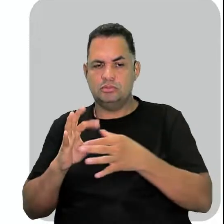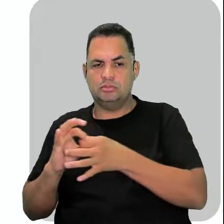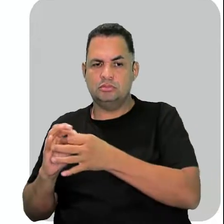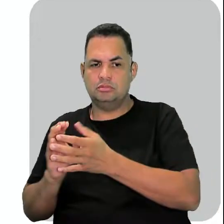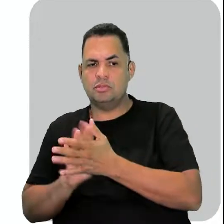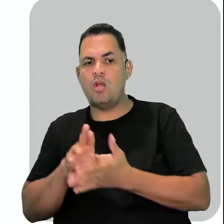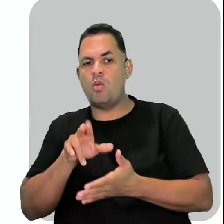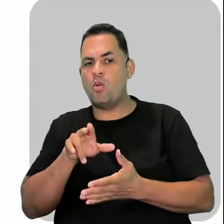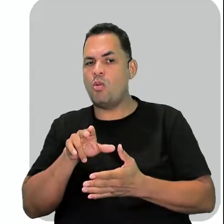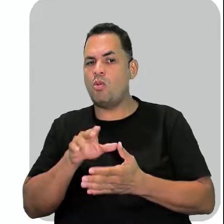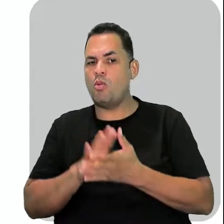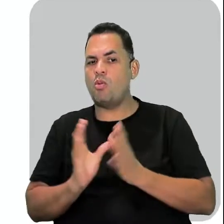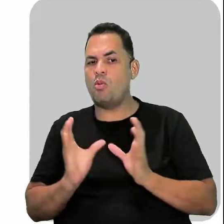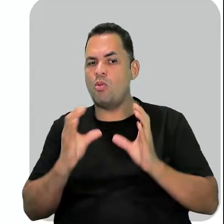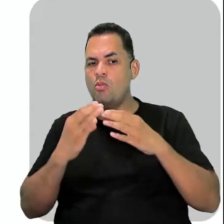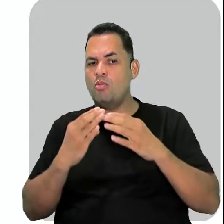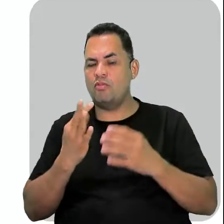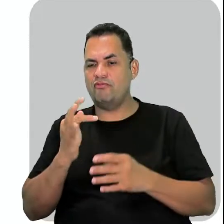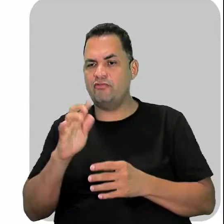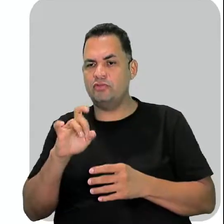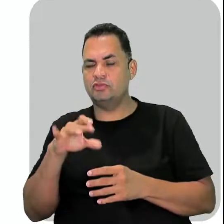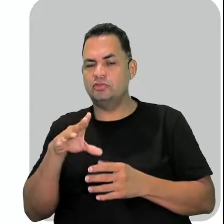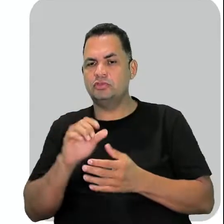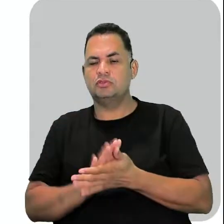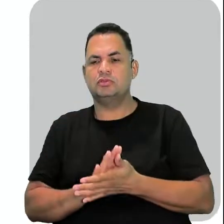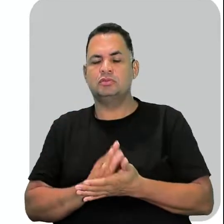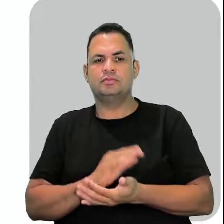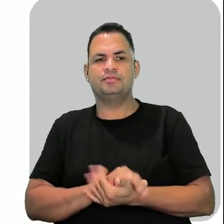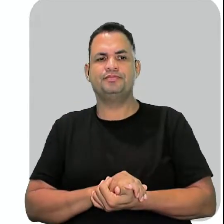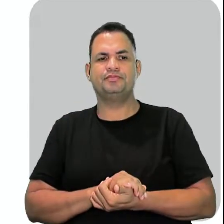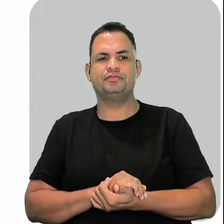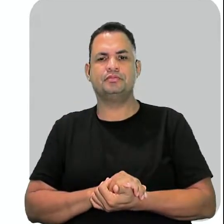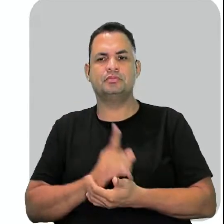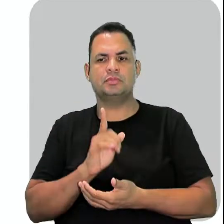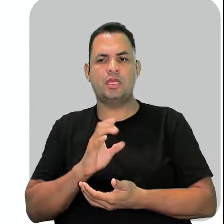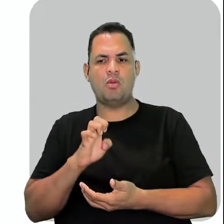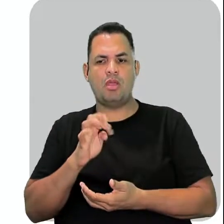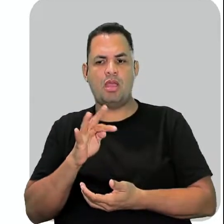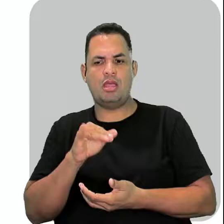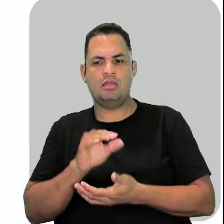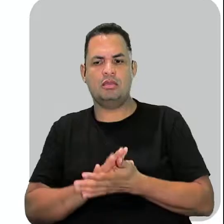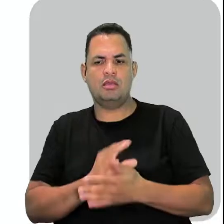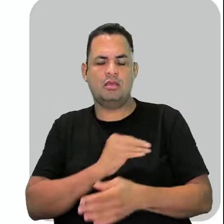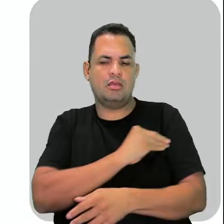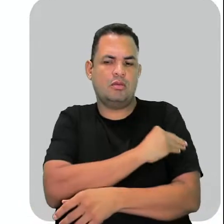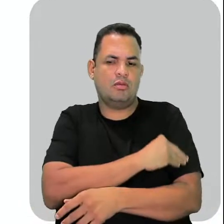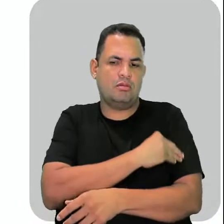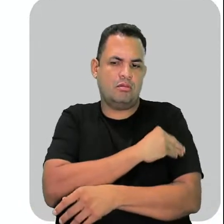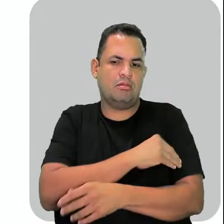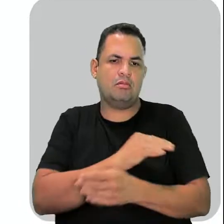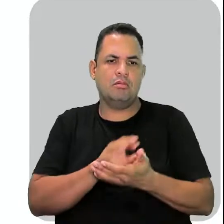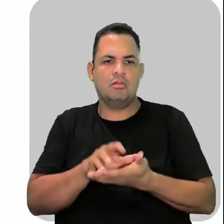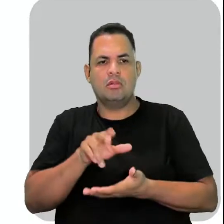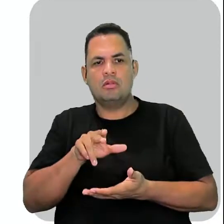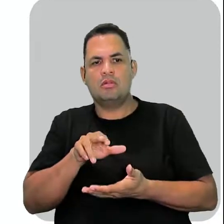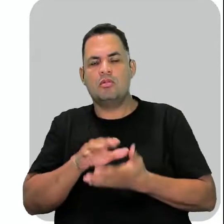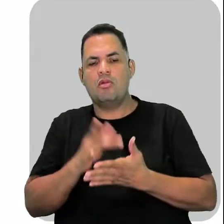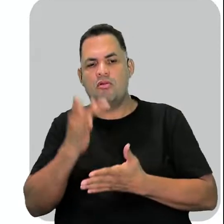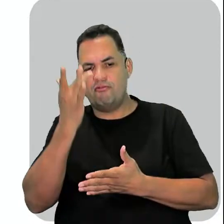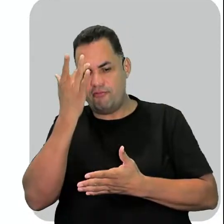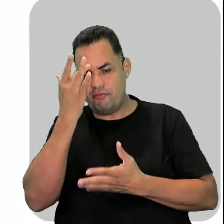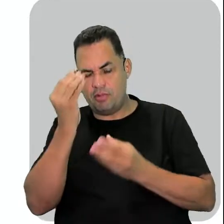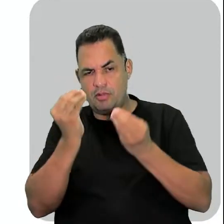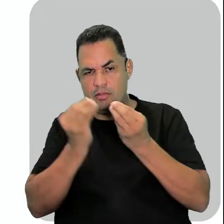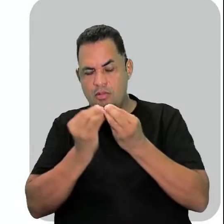grupo funcional. Aqui eu tenho um éter e aqui eu tenho um álcool. Eles têm a mesma fórmula molecular. O